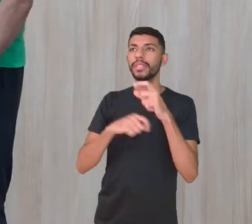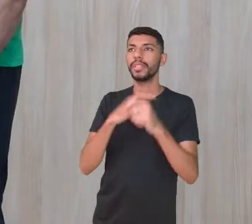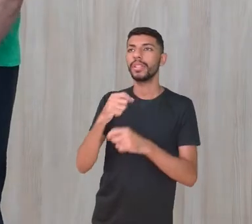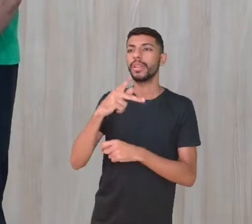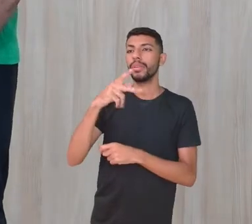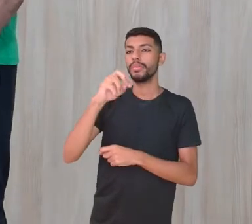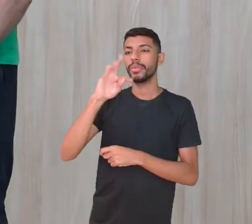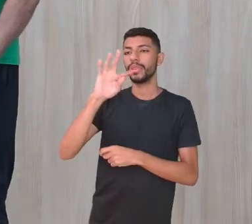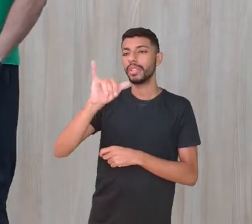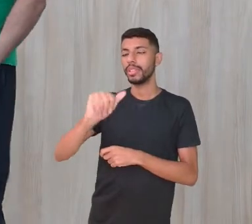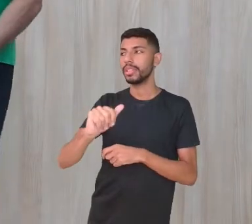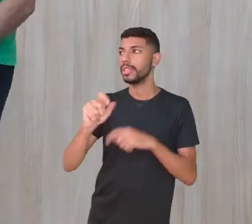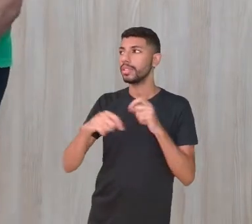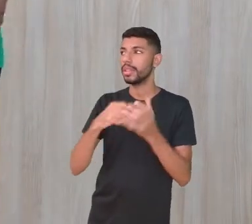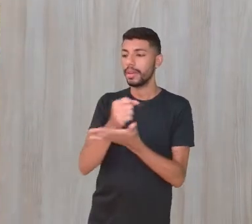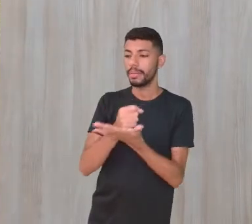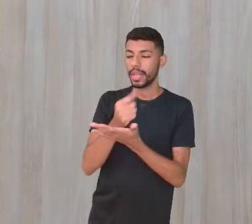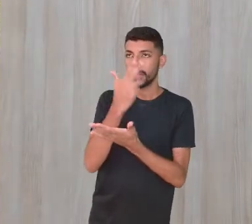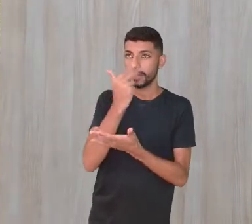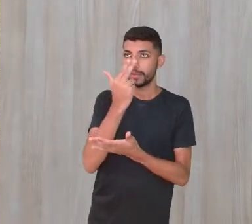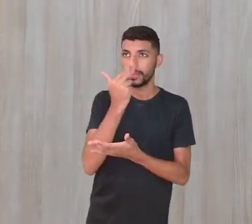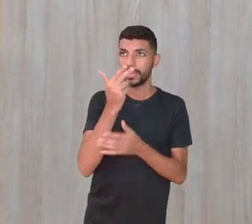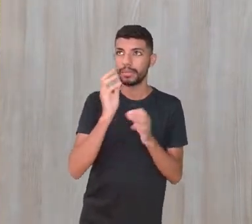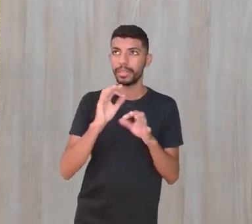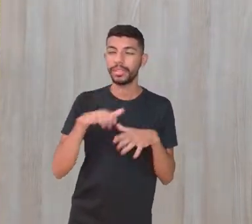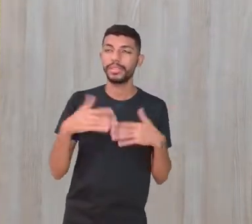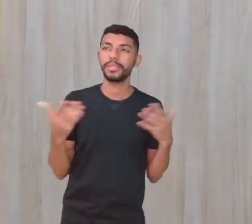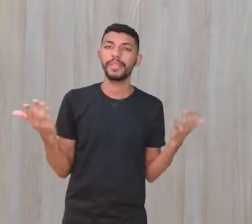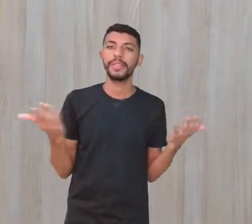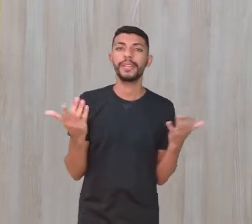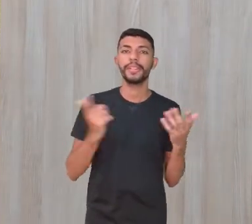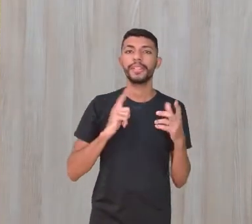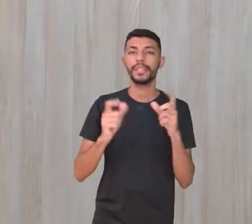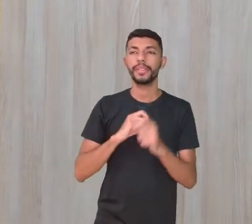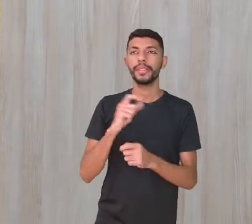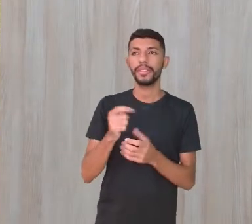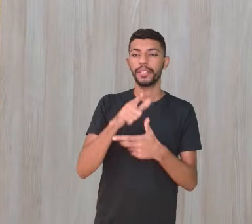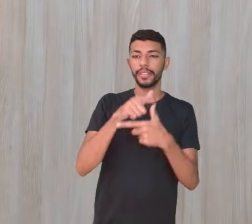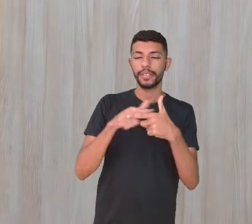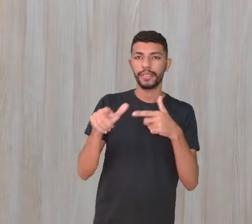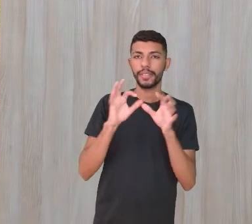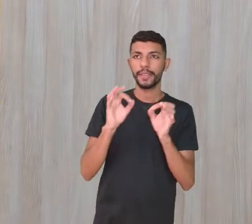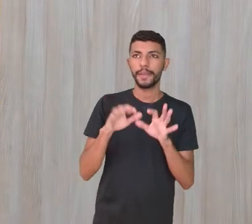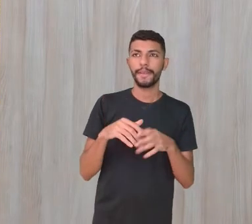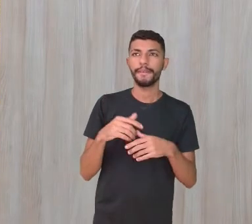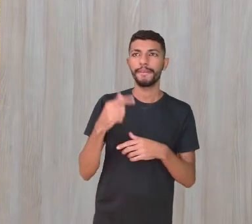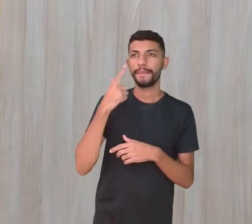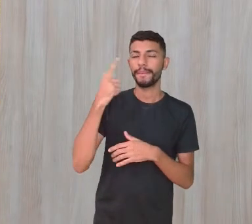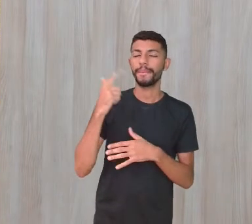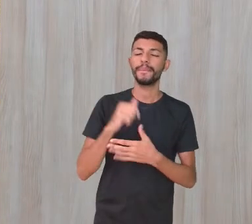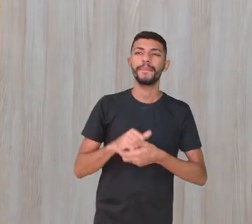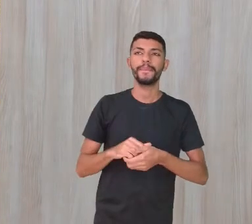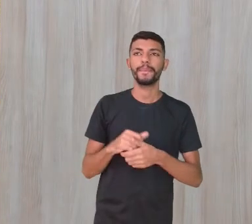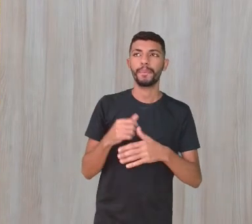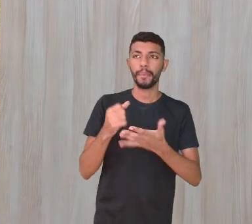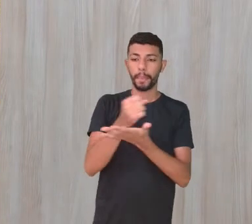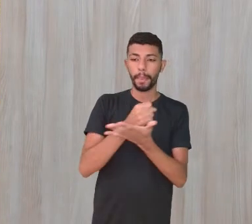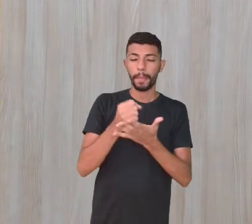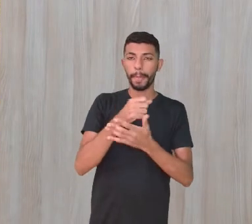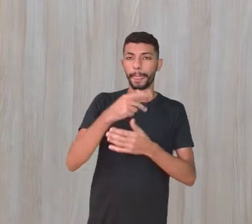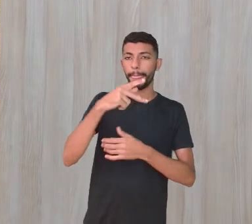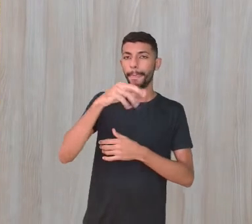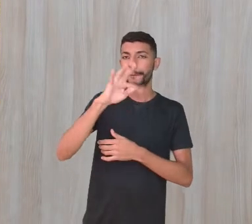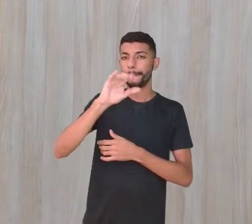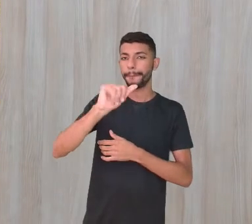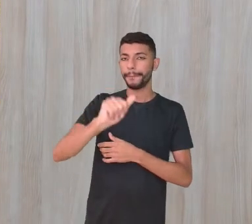potência de mesma base. Agora eu tenho aqui uma divisão, certo? Divisão de duas potências, certo?